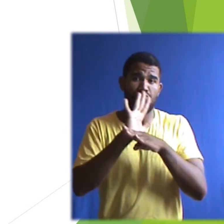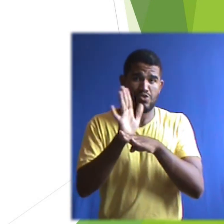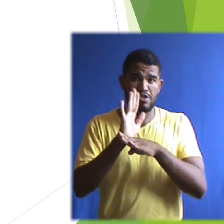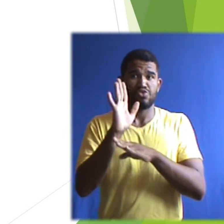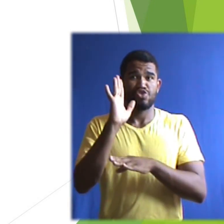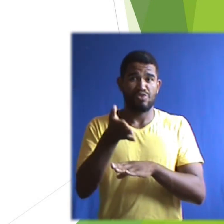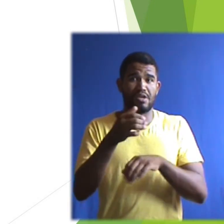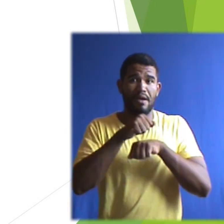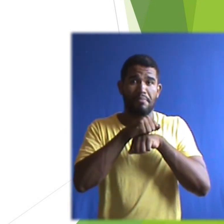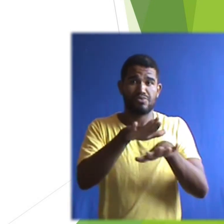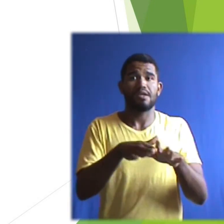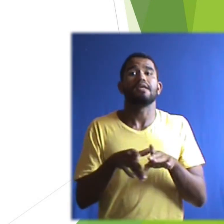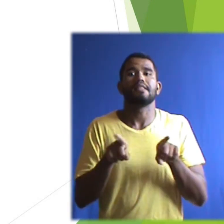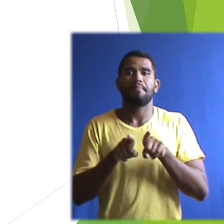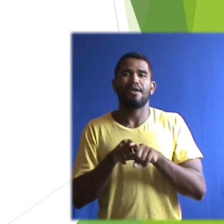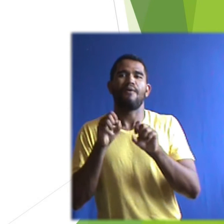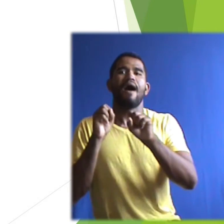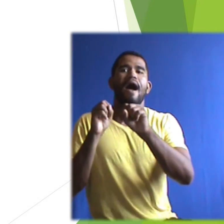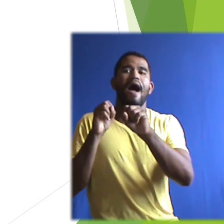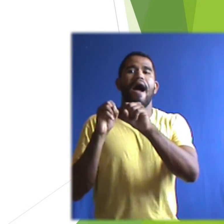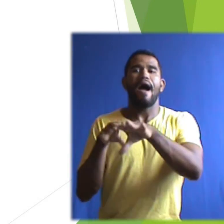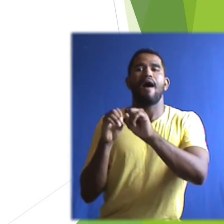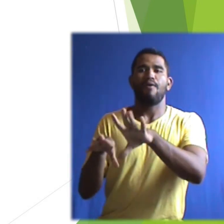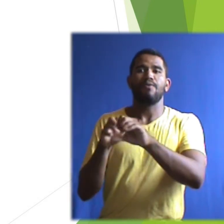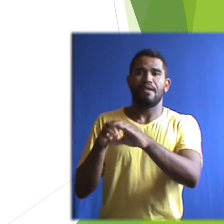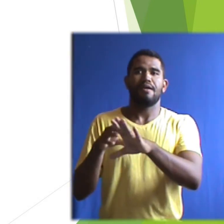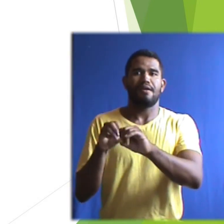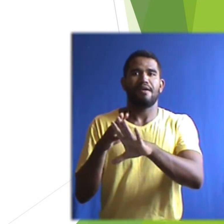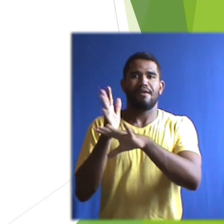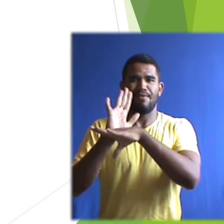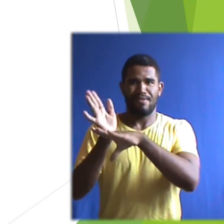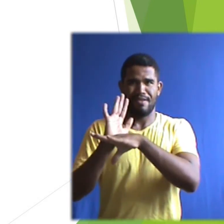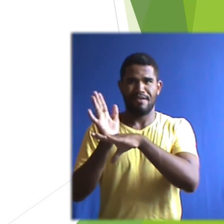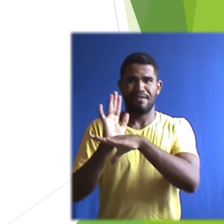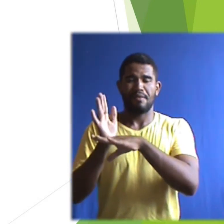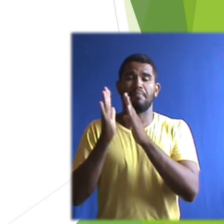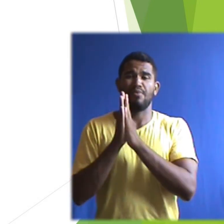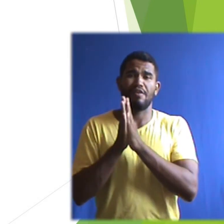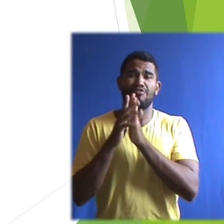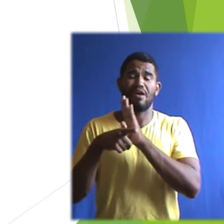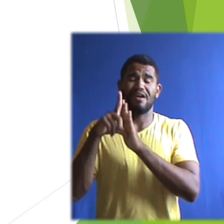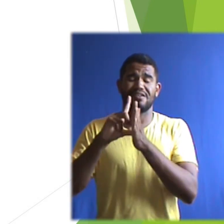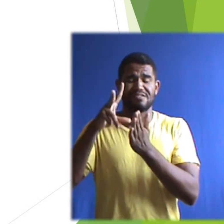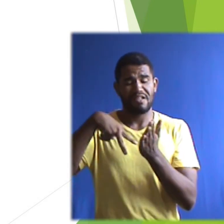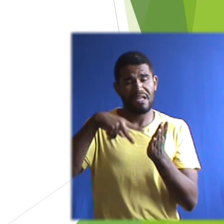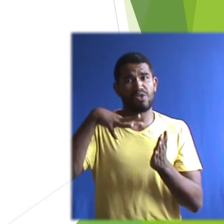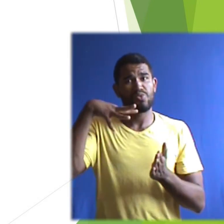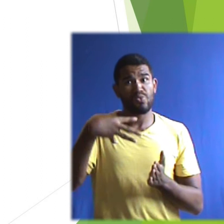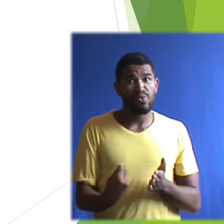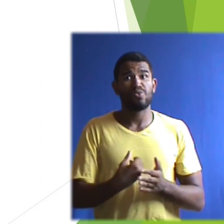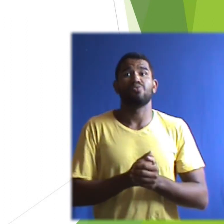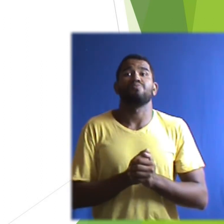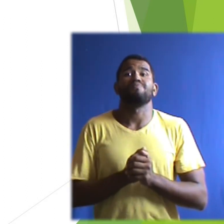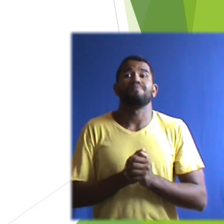postados. Venha para as lives, gente, com a leitura feita e com as dúvidas, se possível, escritas, porque vocês já viram